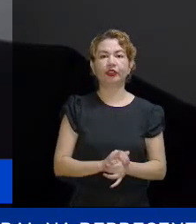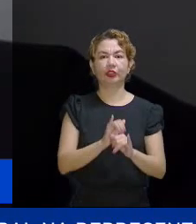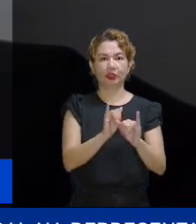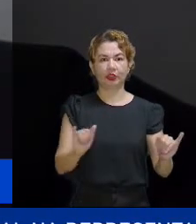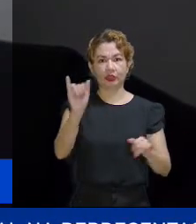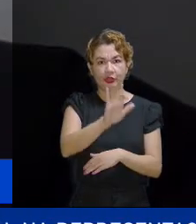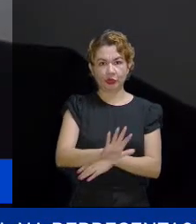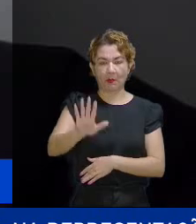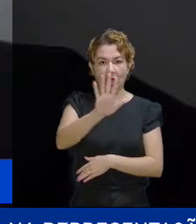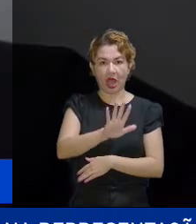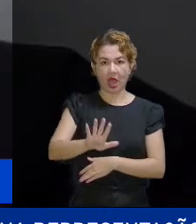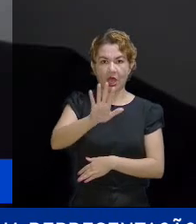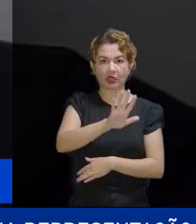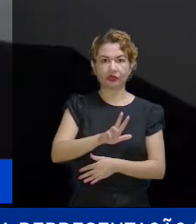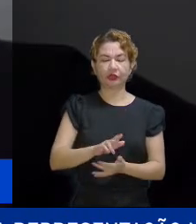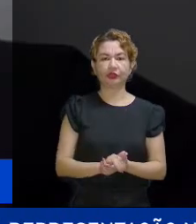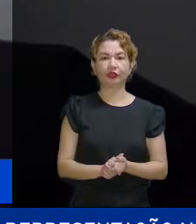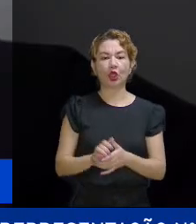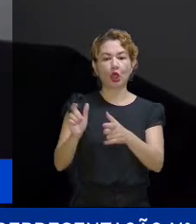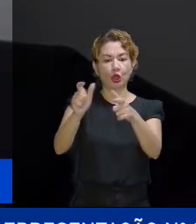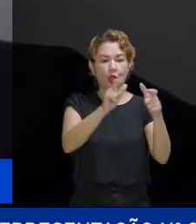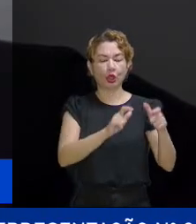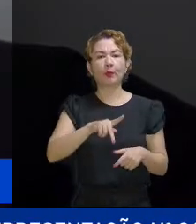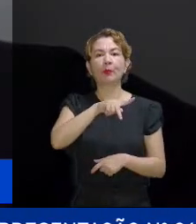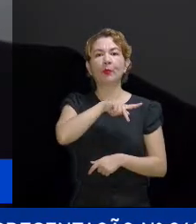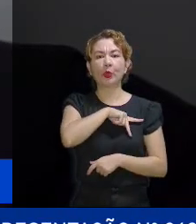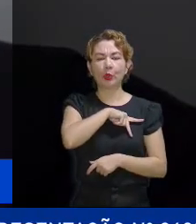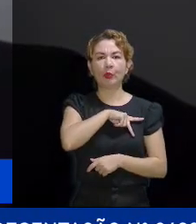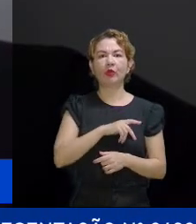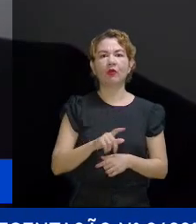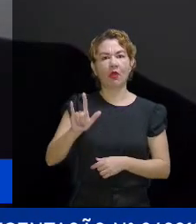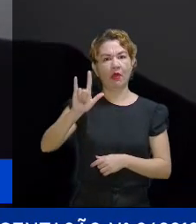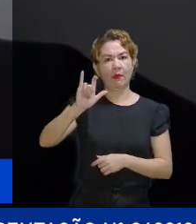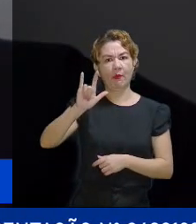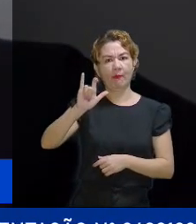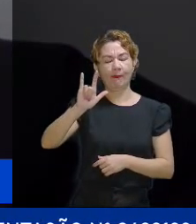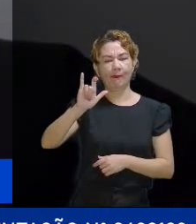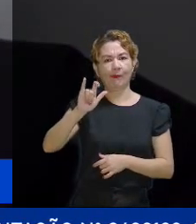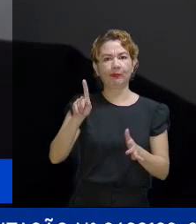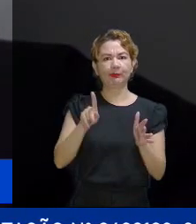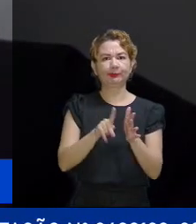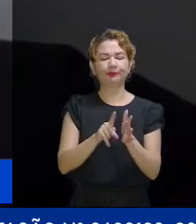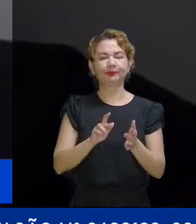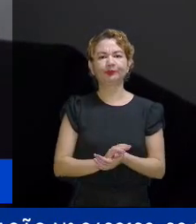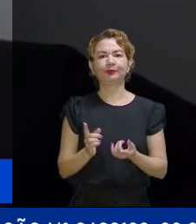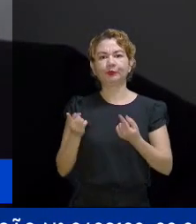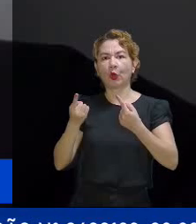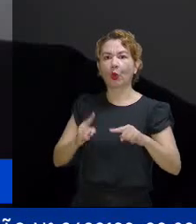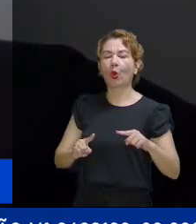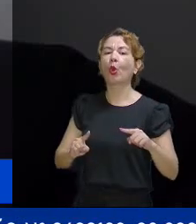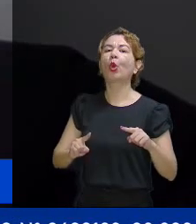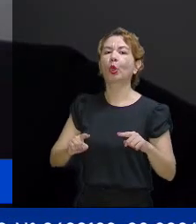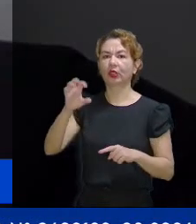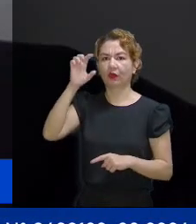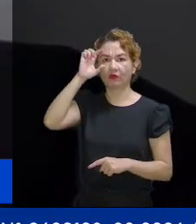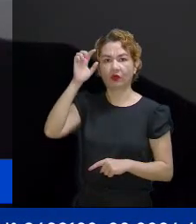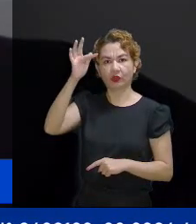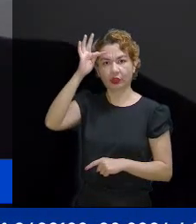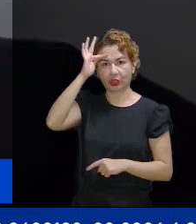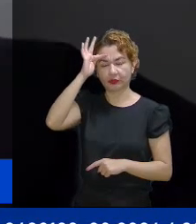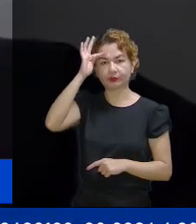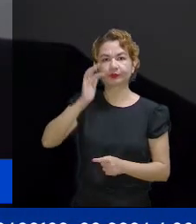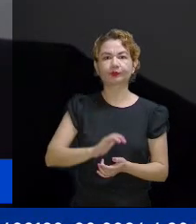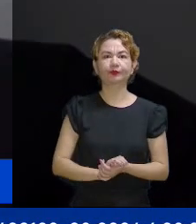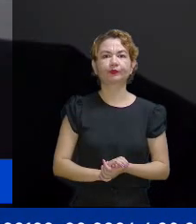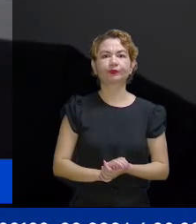veiculação de imagens em bens públicos em perfil do Instagram. Na barra de online frio 5.